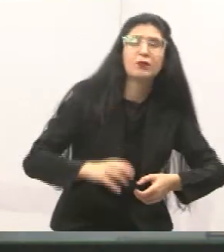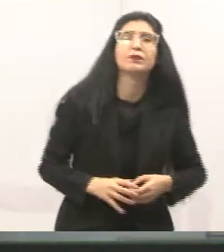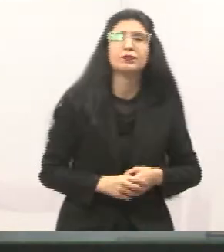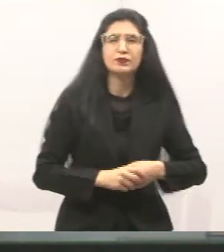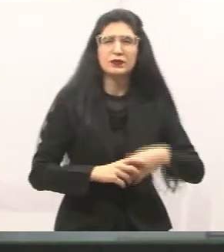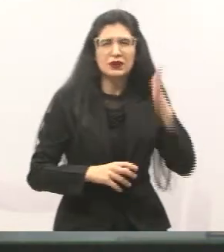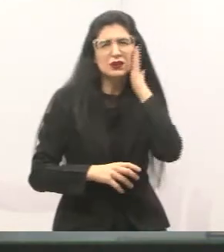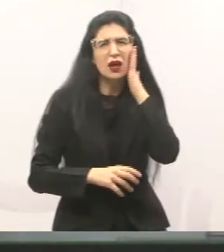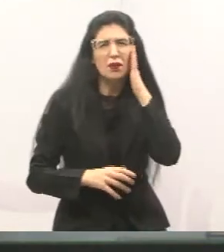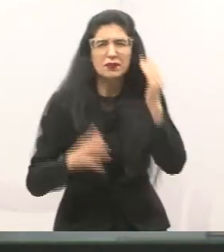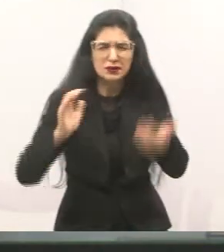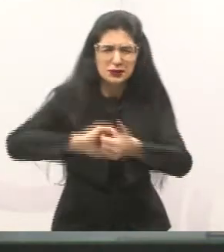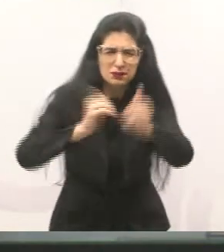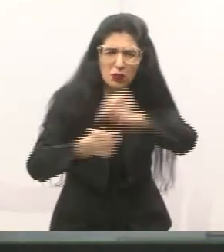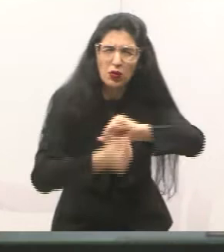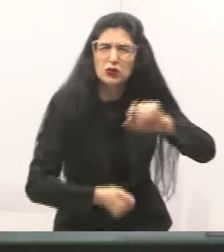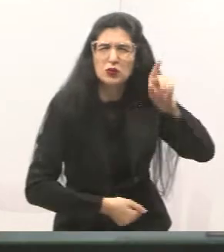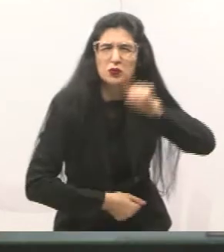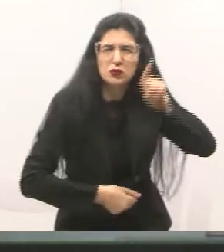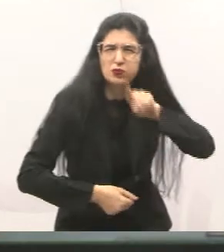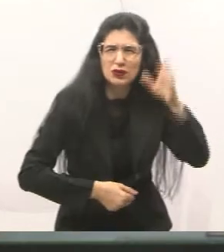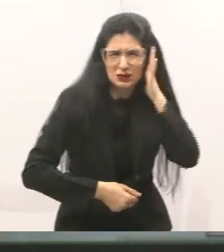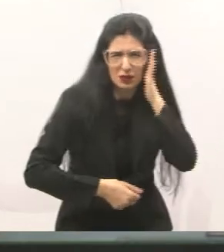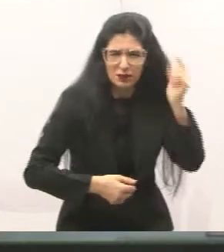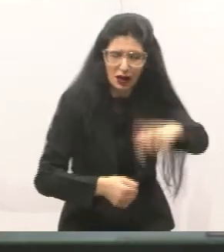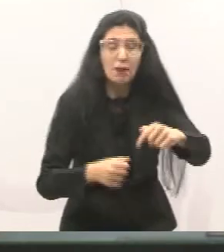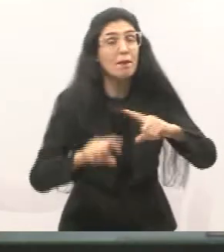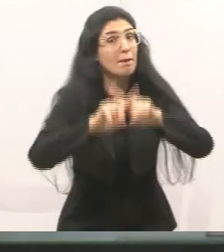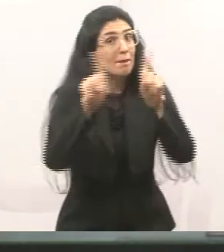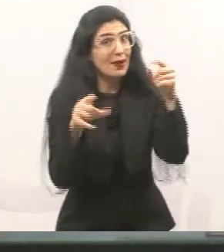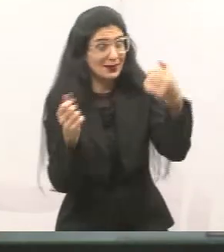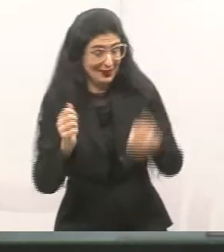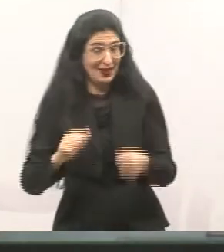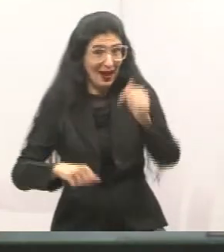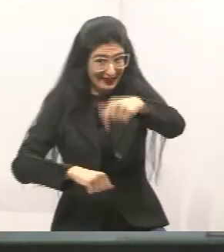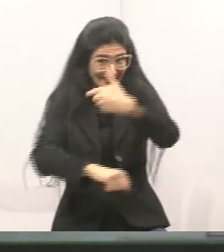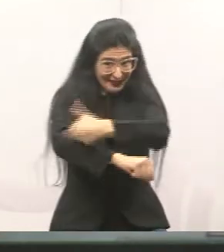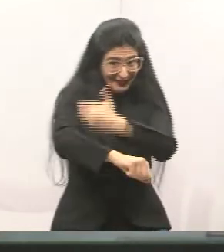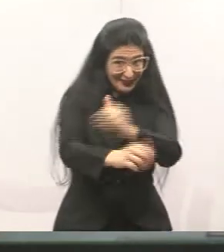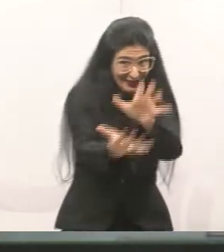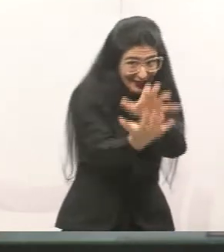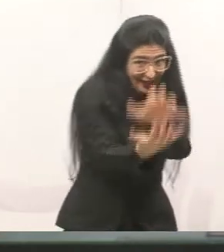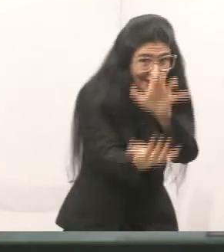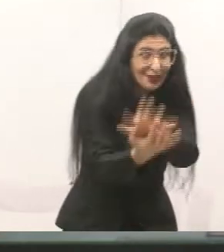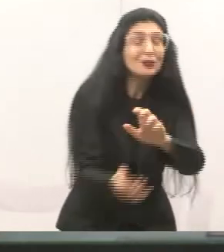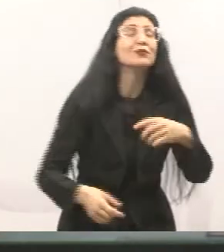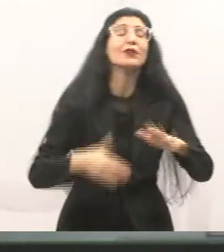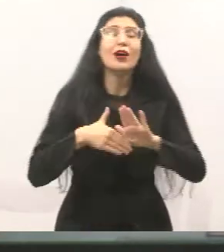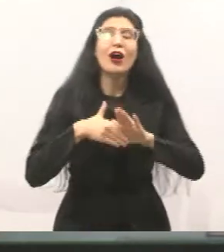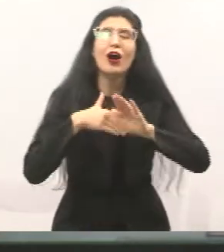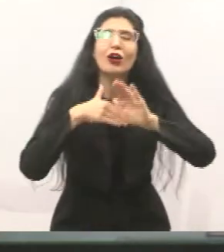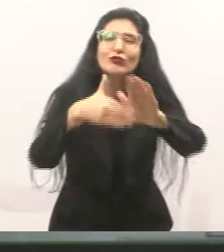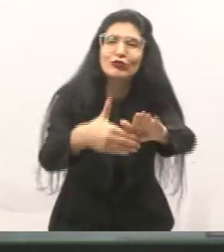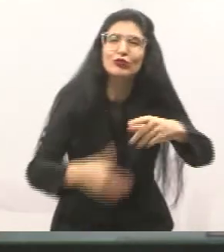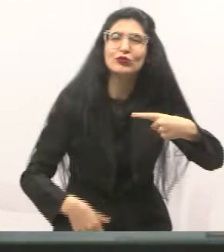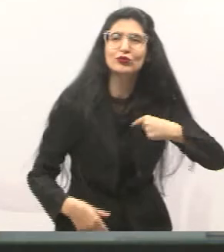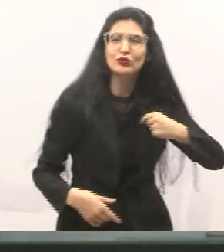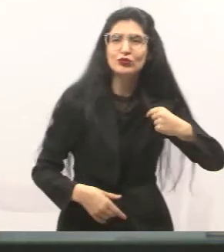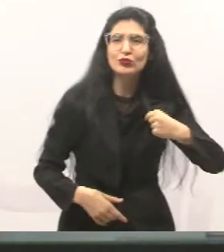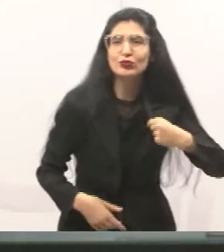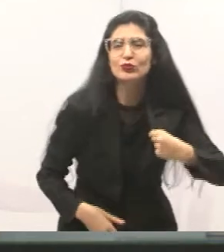Associação Esportiva Jacareí Rugby, por sua colaboração na ação solidária referente